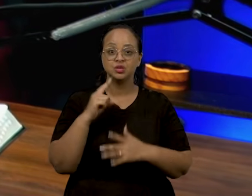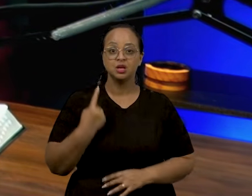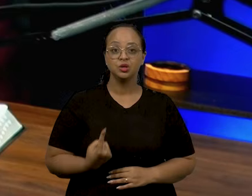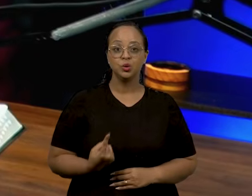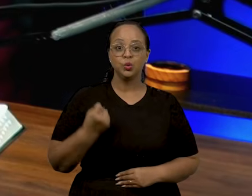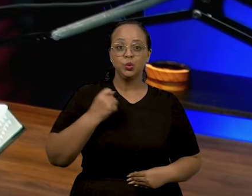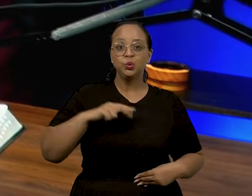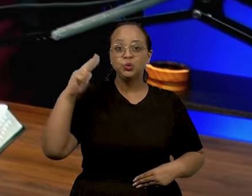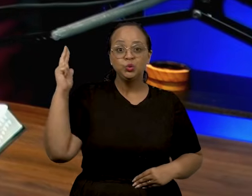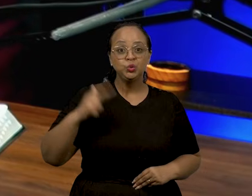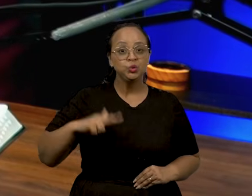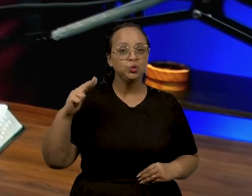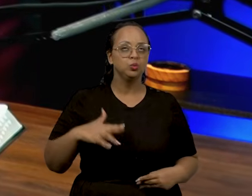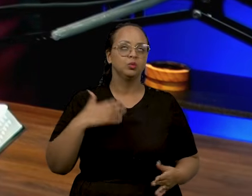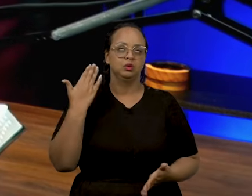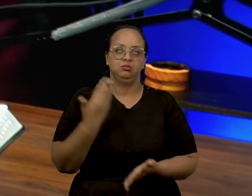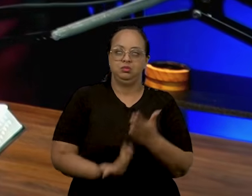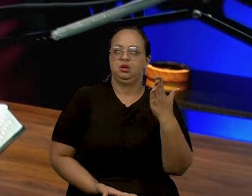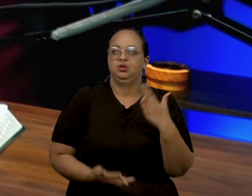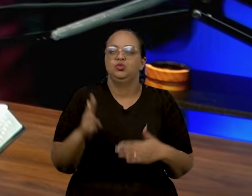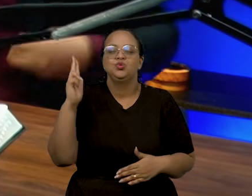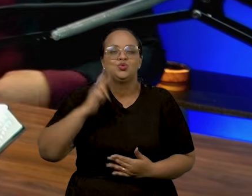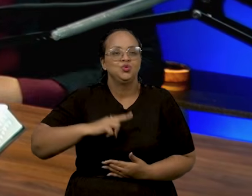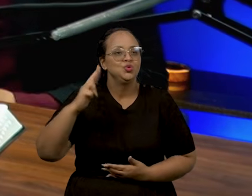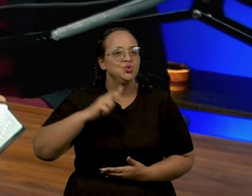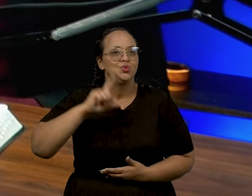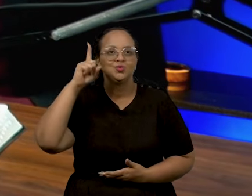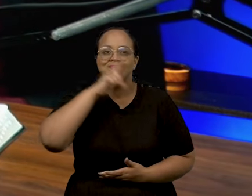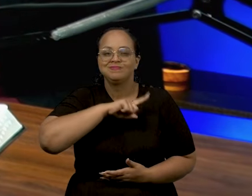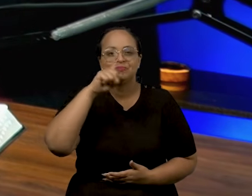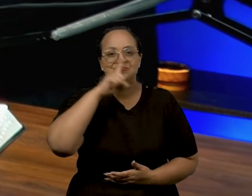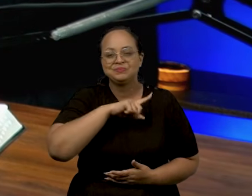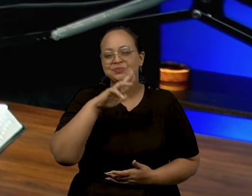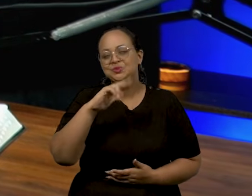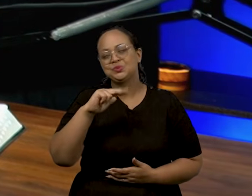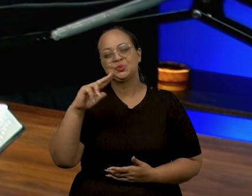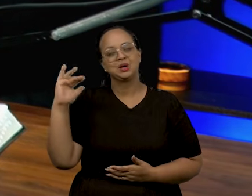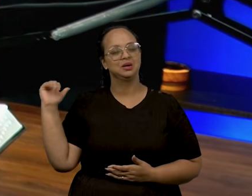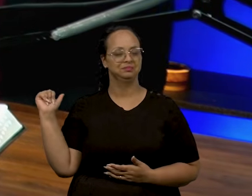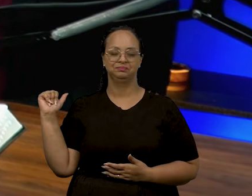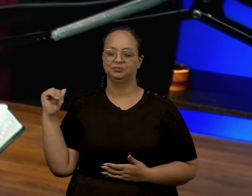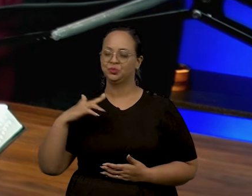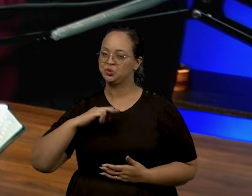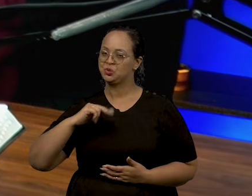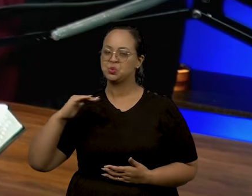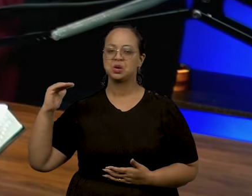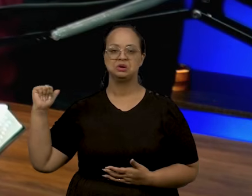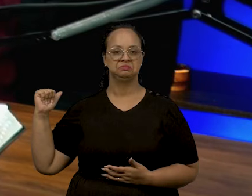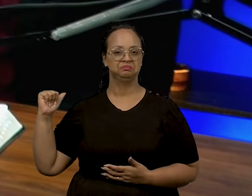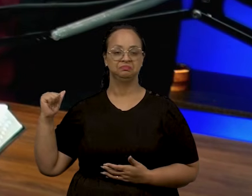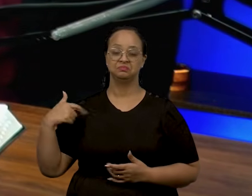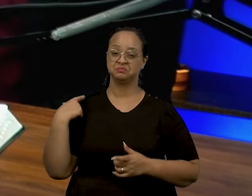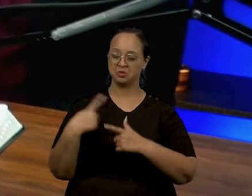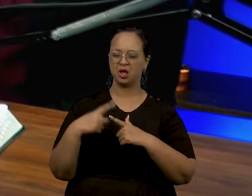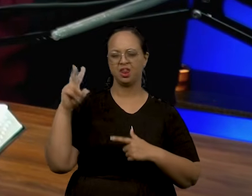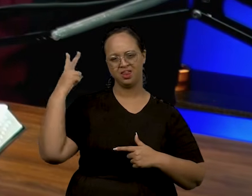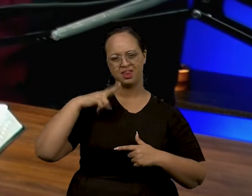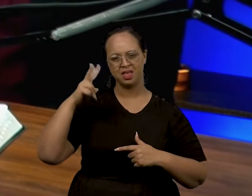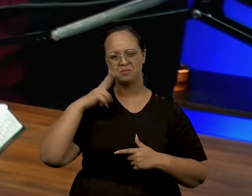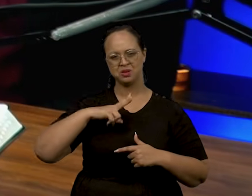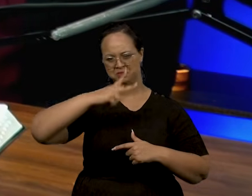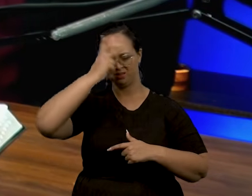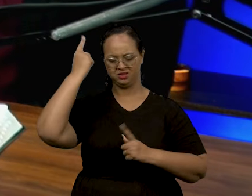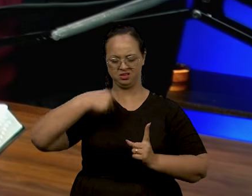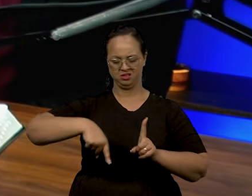esse advogado, que é Jesus, nunca perca uma causa. Muito então, bom. O ladrão da cruz, ele já estava ali